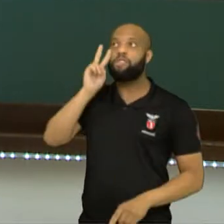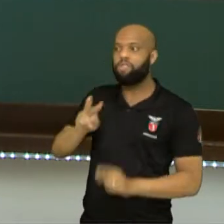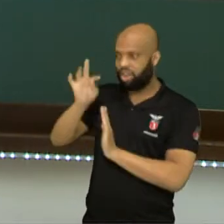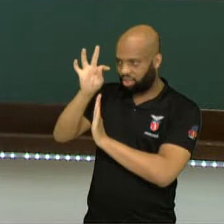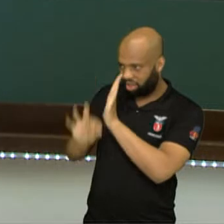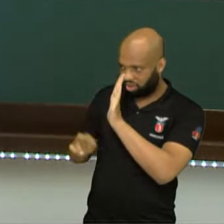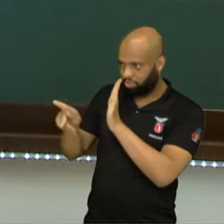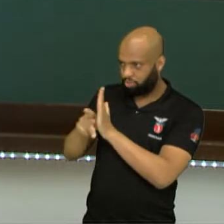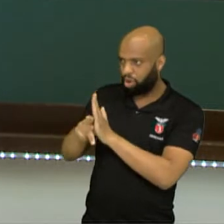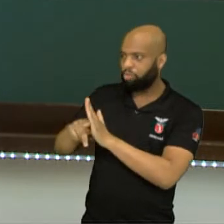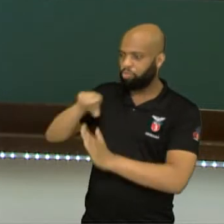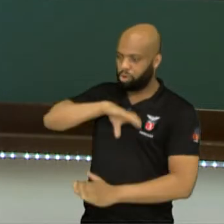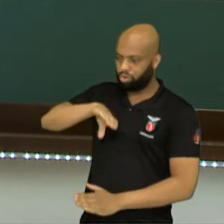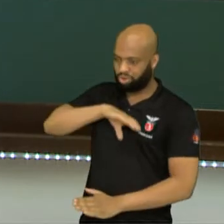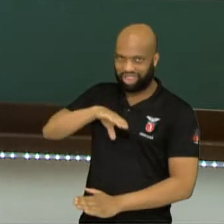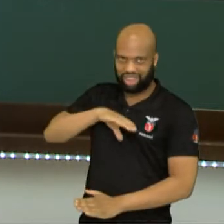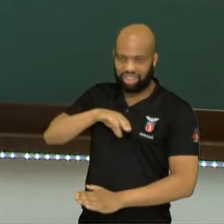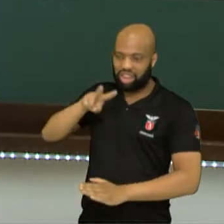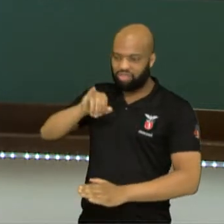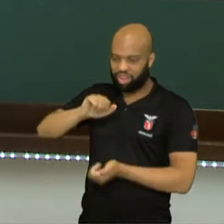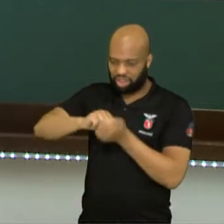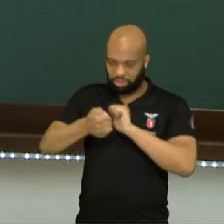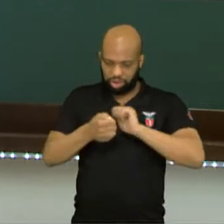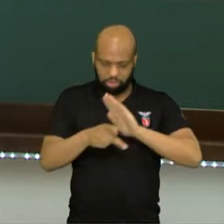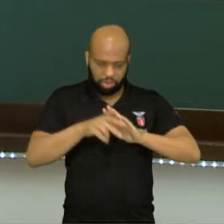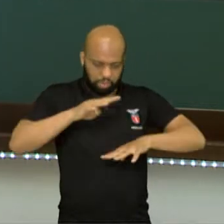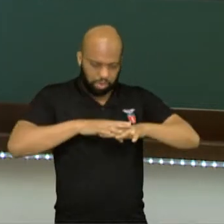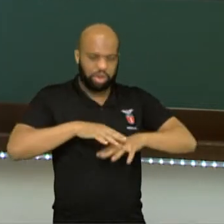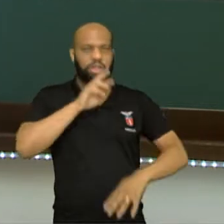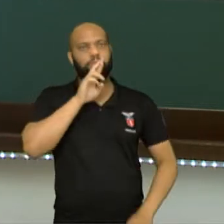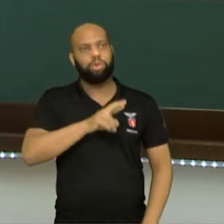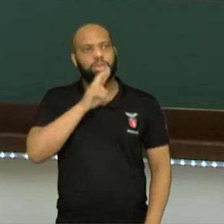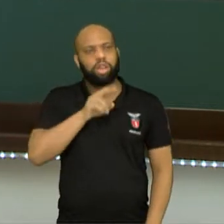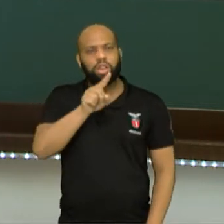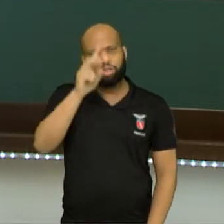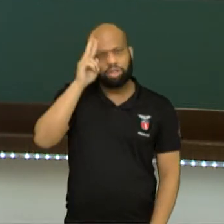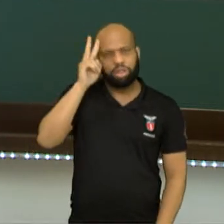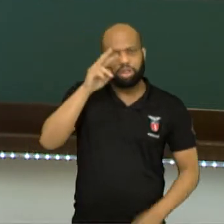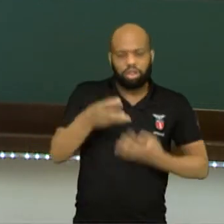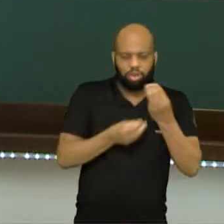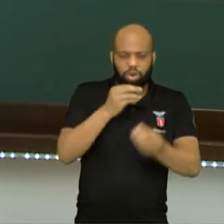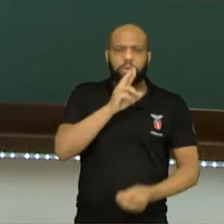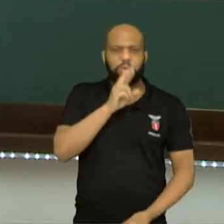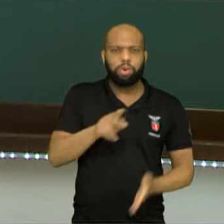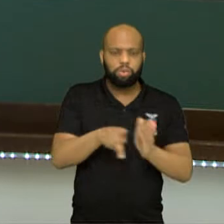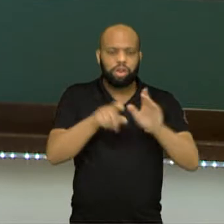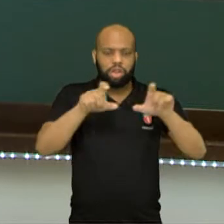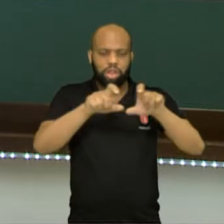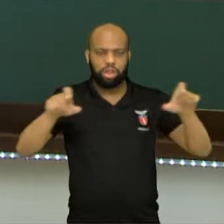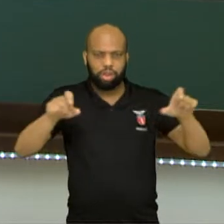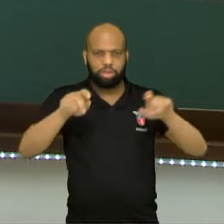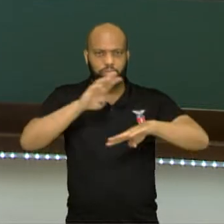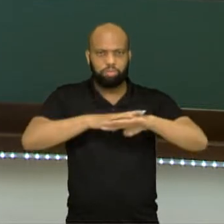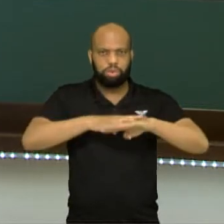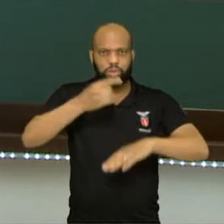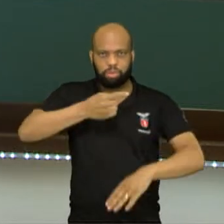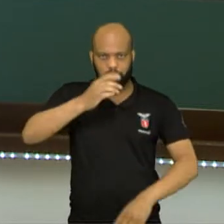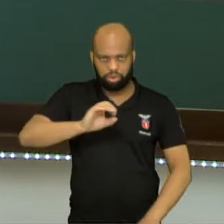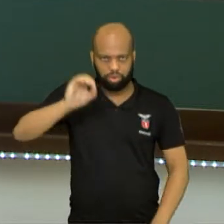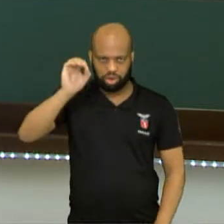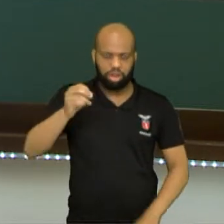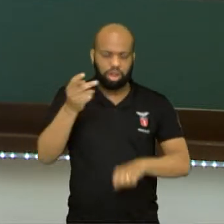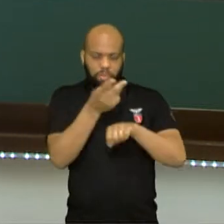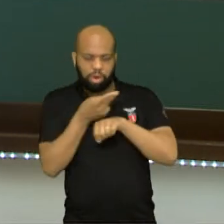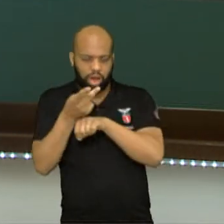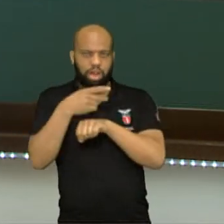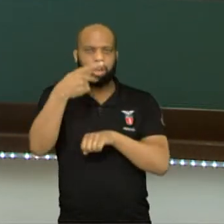problemas. Isso aí. Você lembra como se resolve uma equação do primeiro grau? Busca aí no seu caderno, olha lá